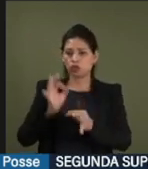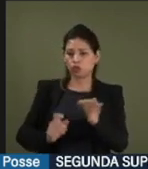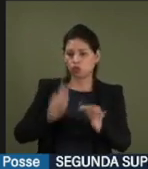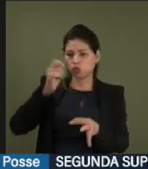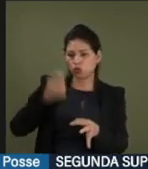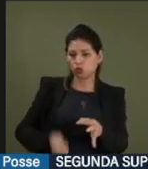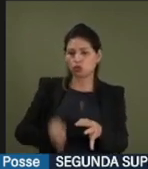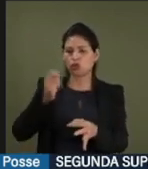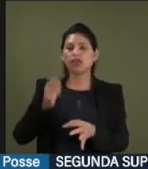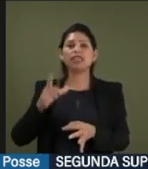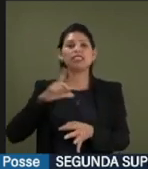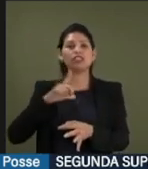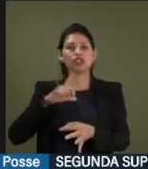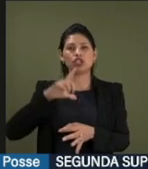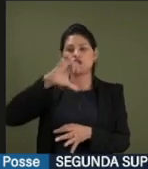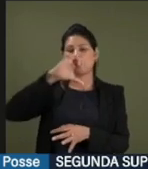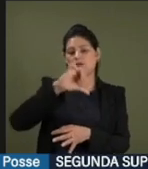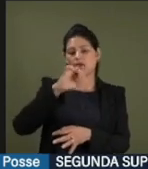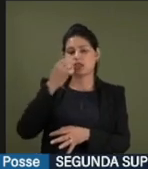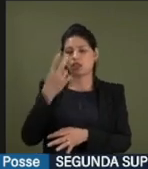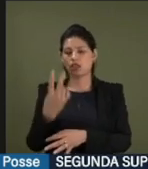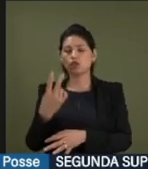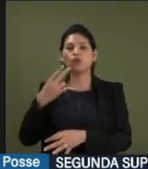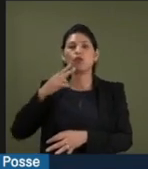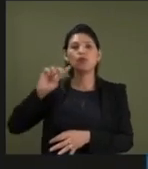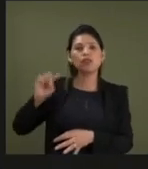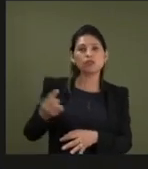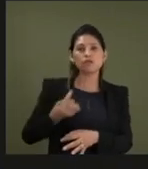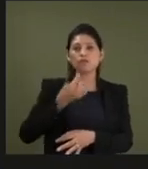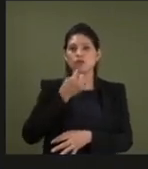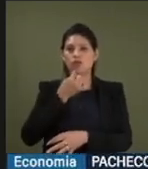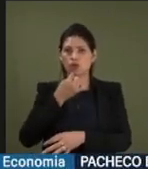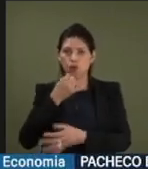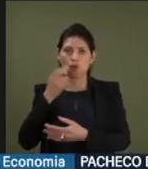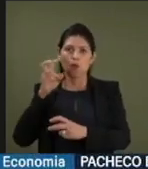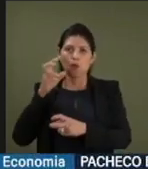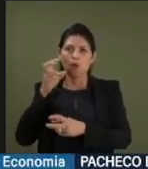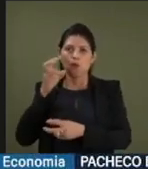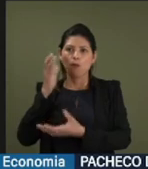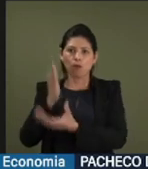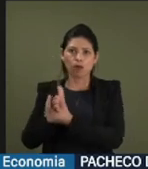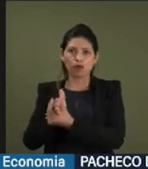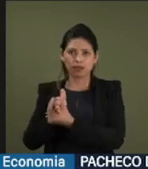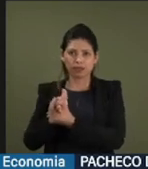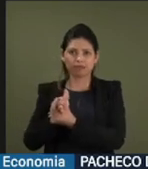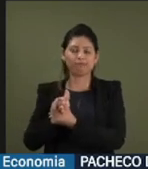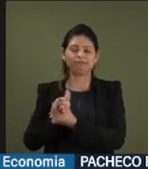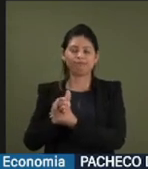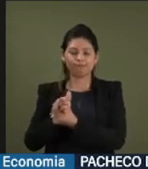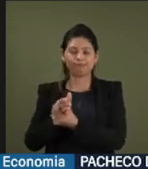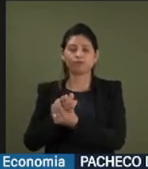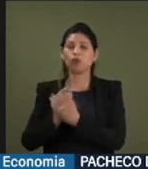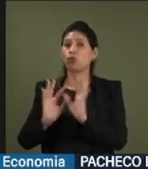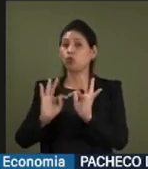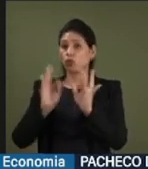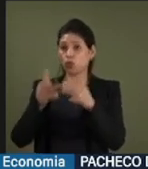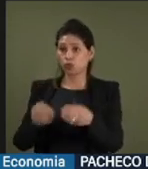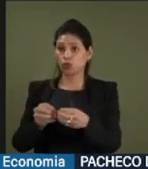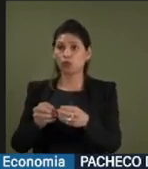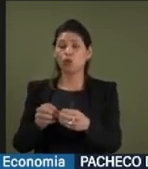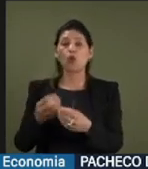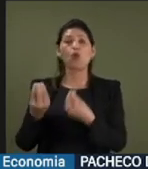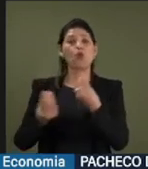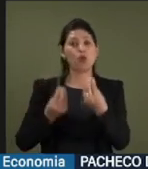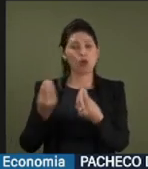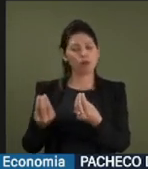existiam 92 mil processos. Eles querem tudo para eles. Absolutamente tudo. Está aí o